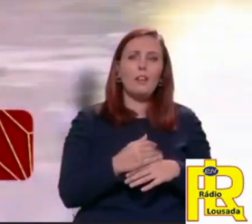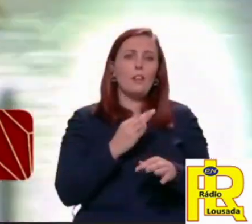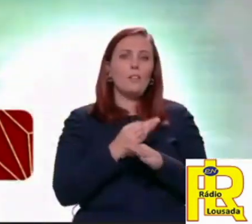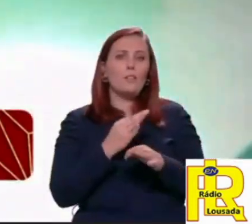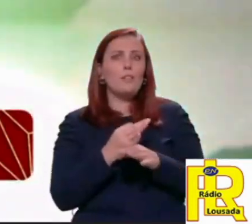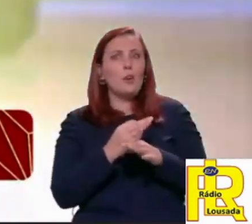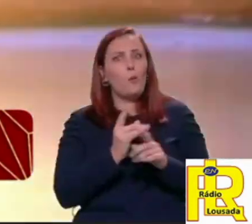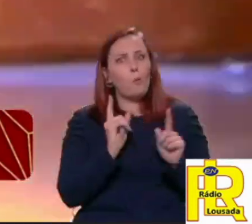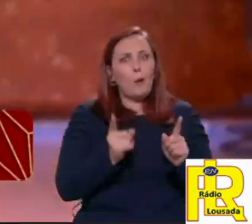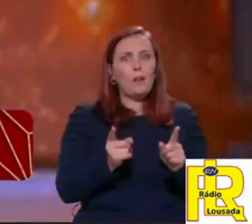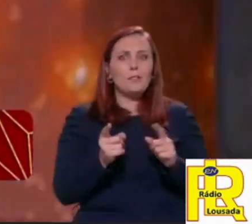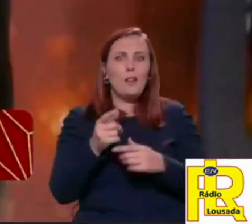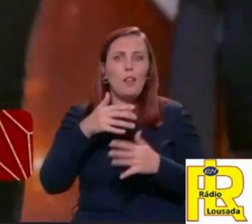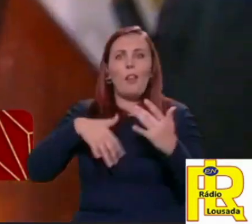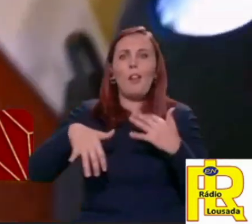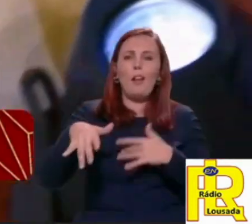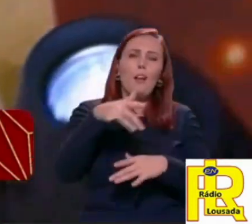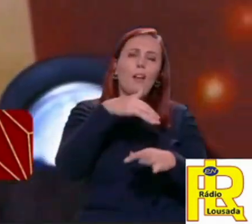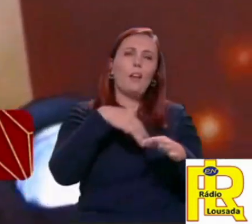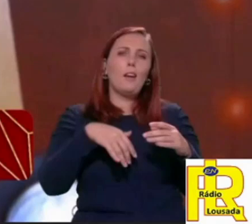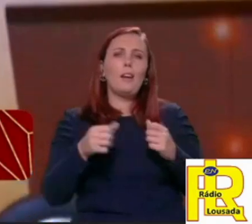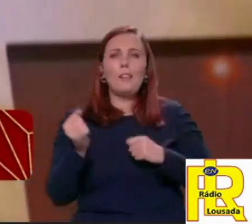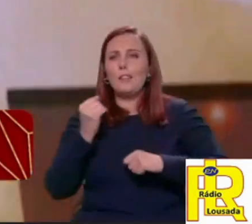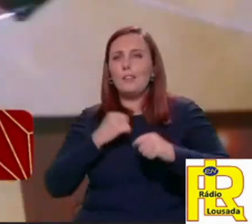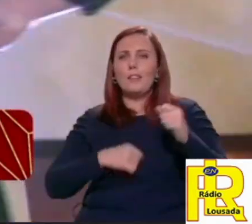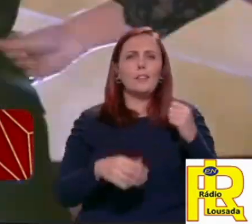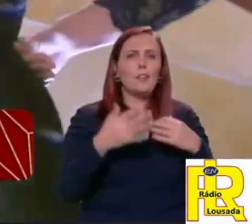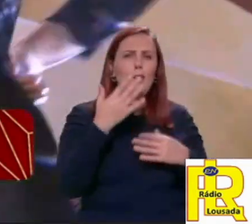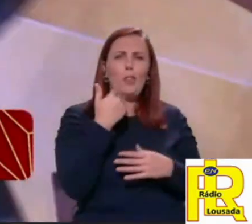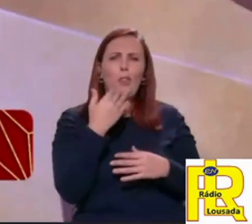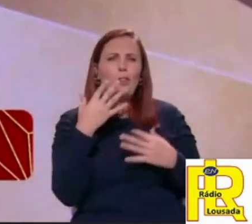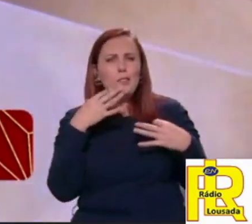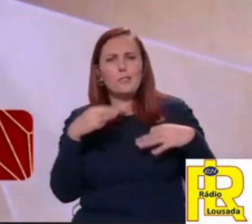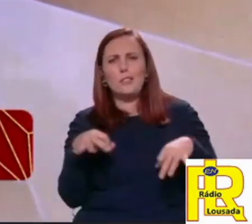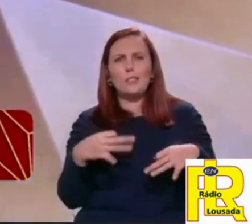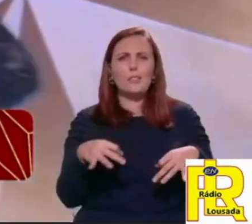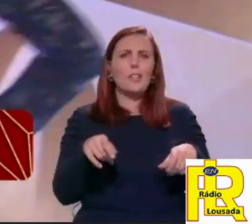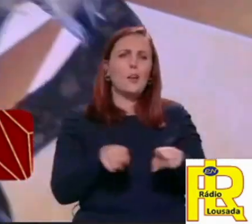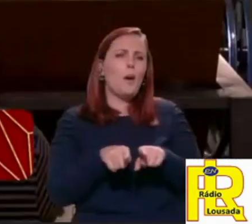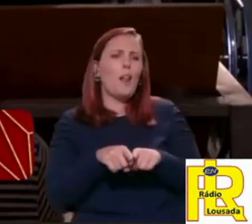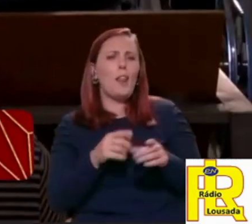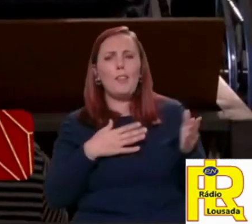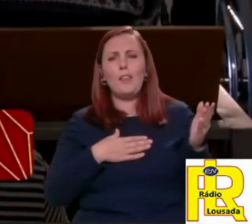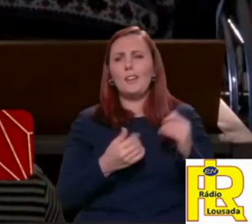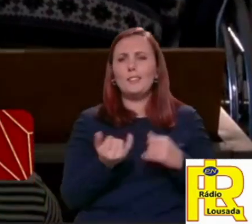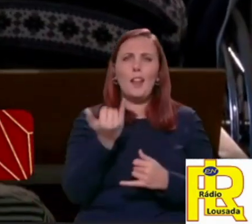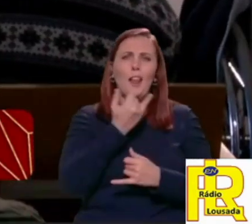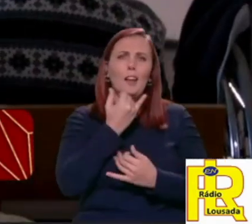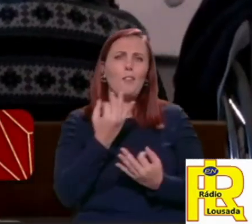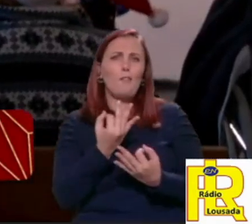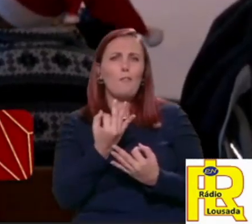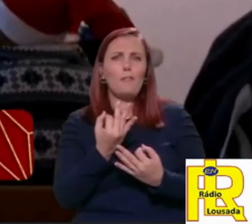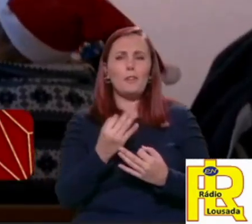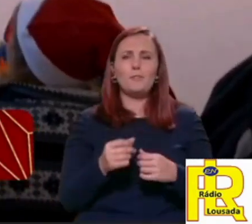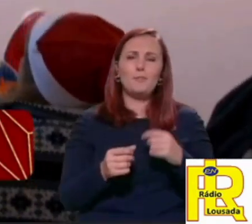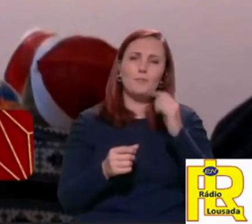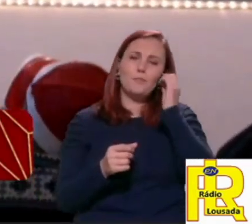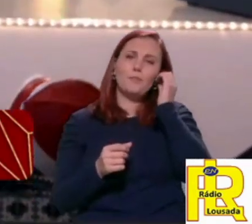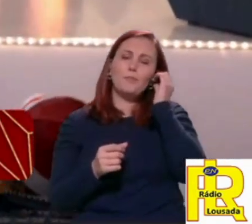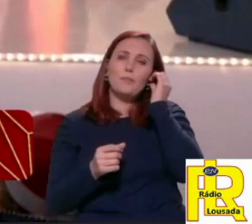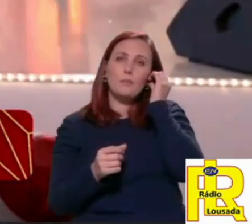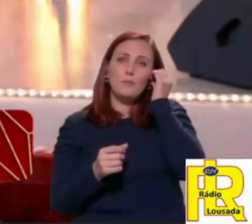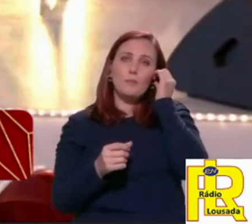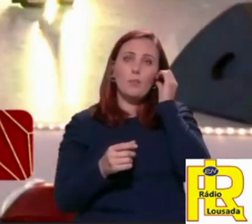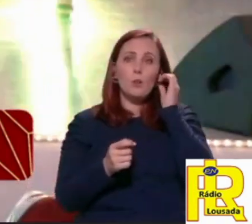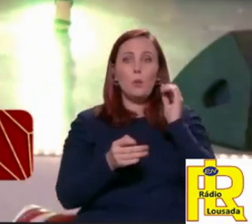nesta folia esta dana t simples a dana da alegria s